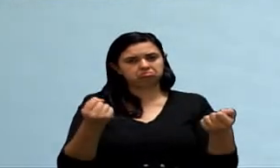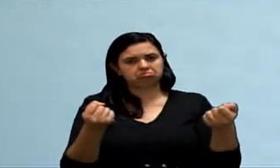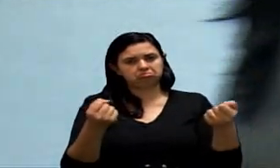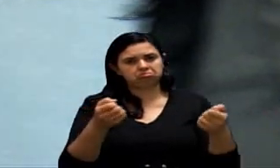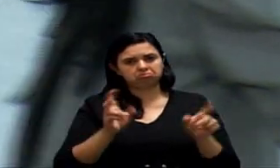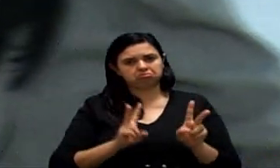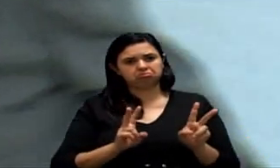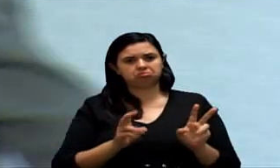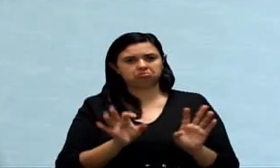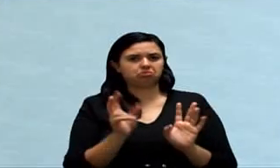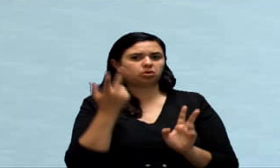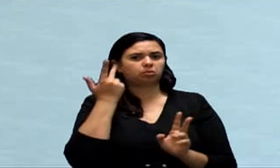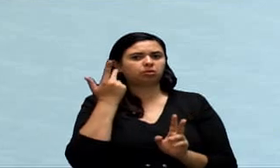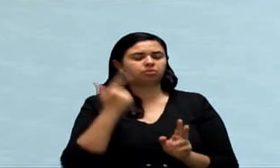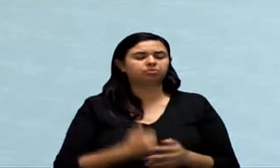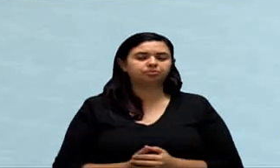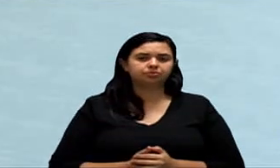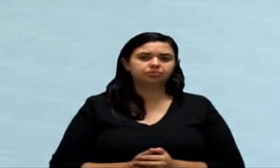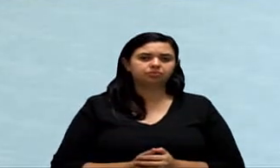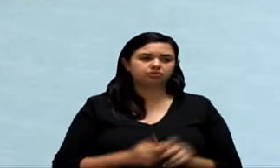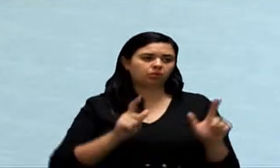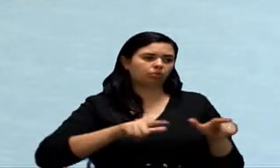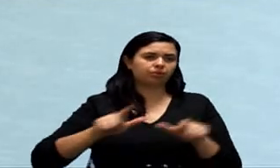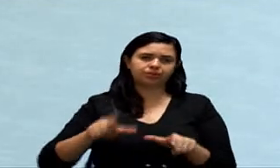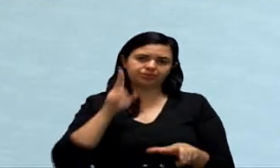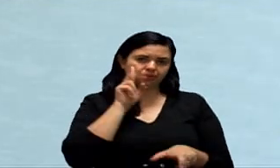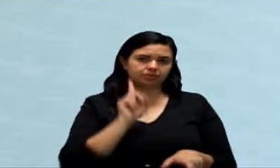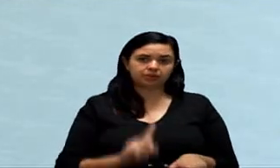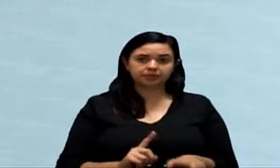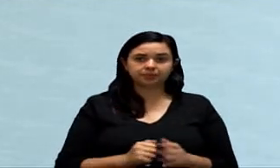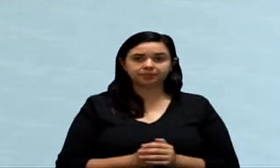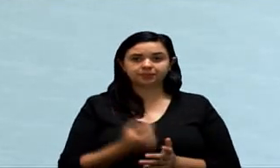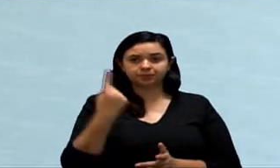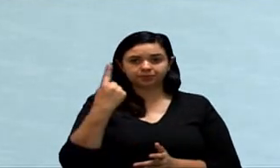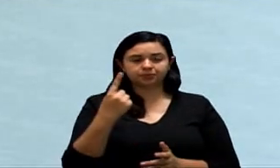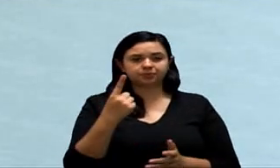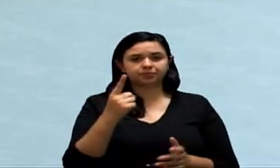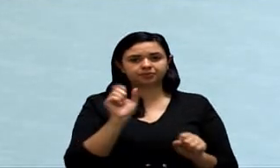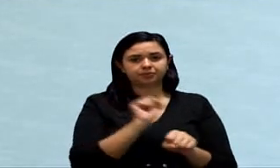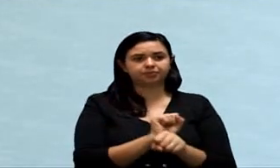visto. Aonde? Onde? Uma parada por falta de